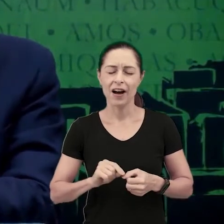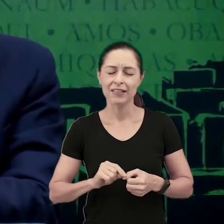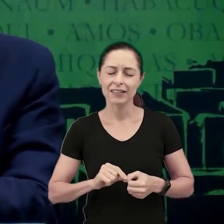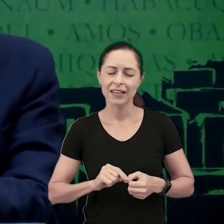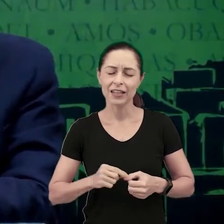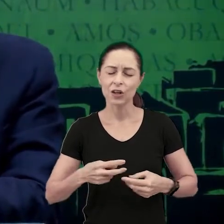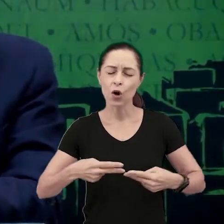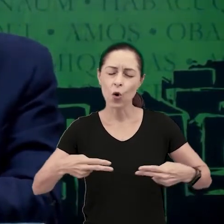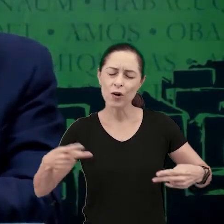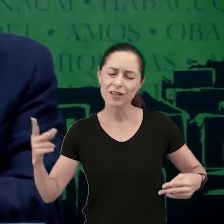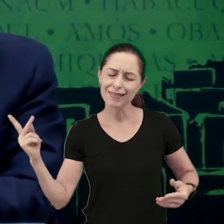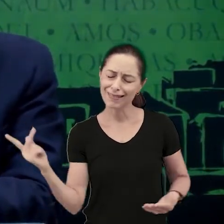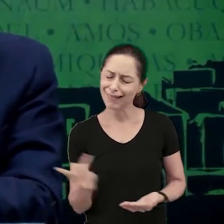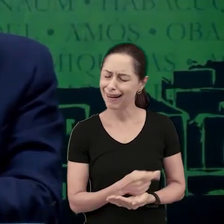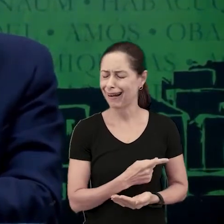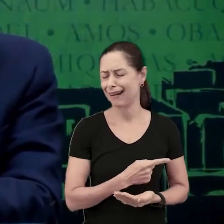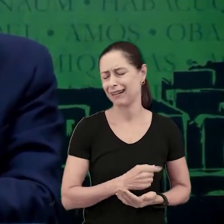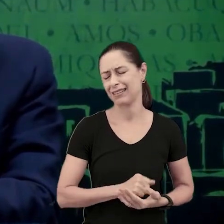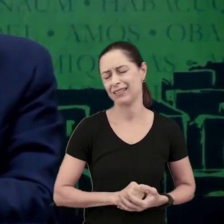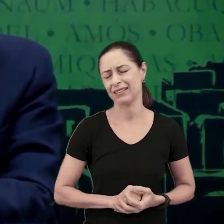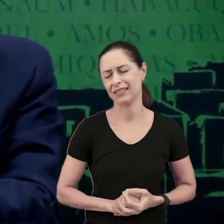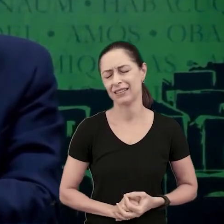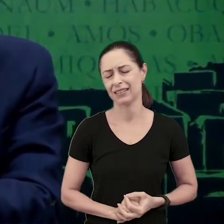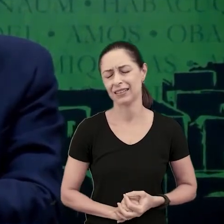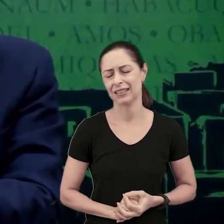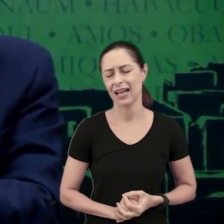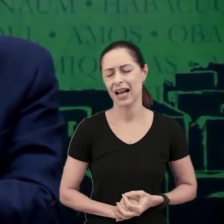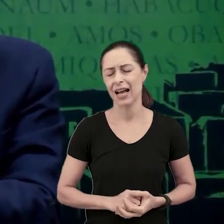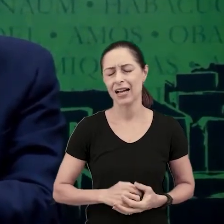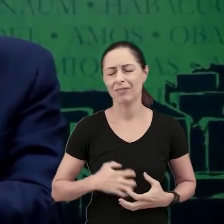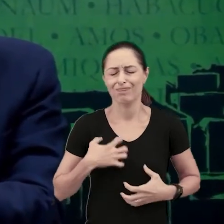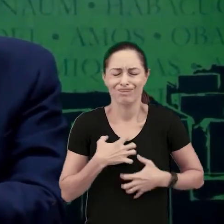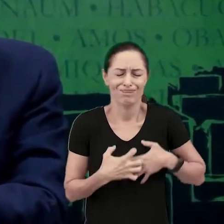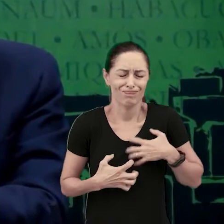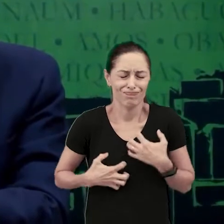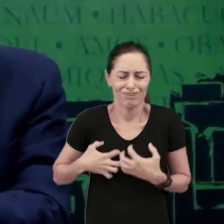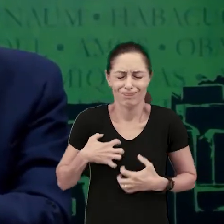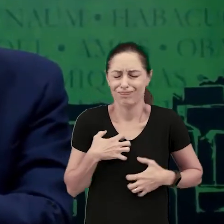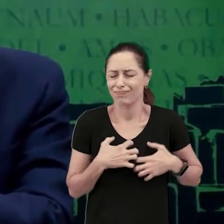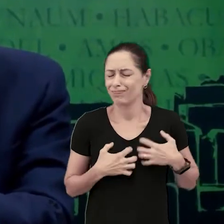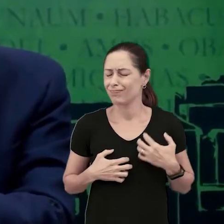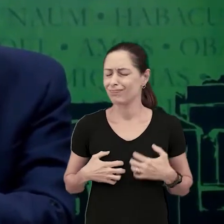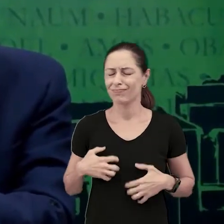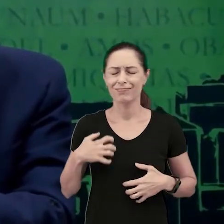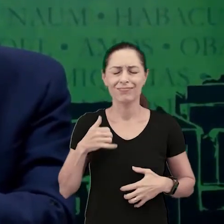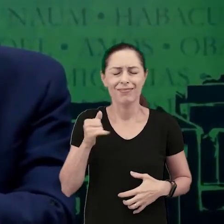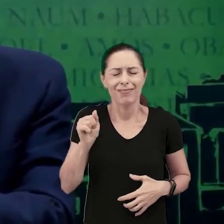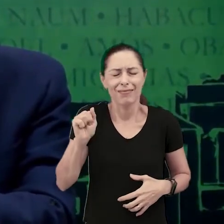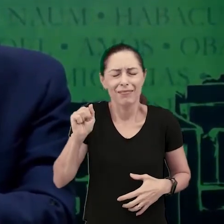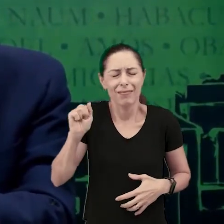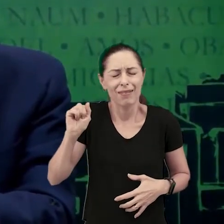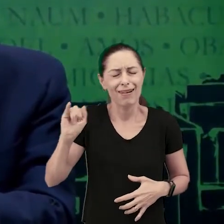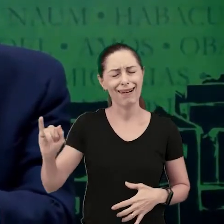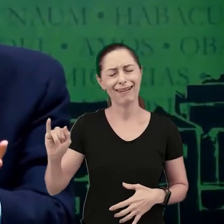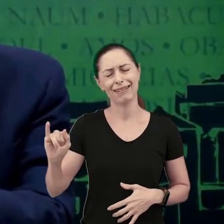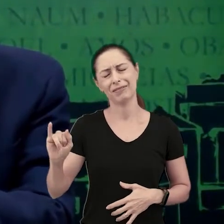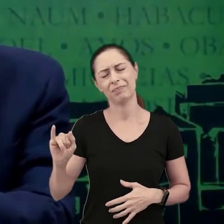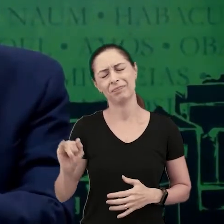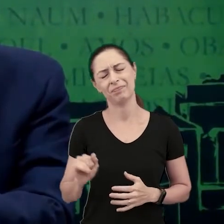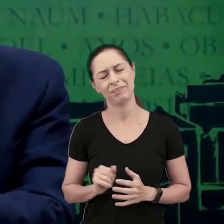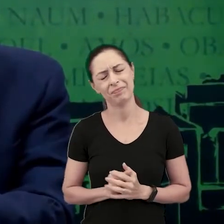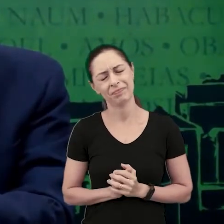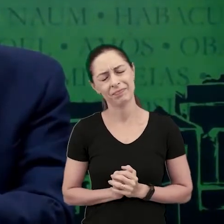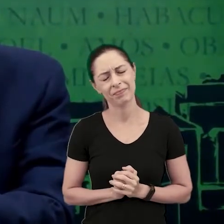temos outro sentimento senão o de dizer: ai de mim, Senhor, porque estou também nessa nação. Quando olhamos